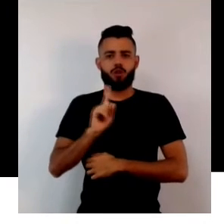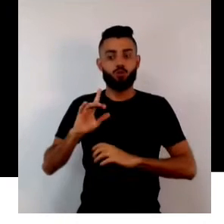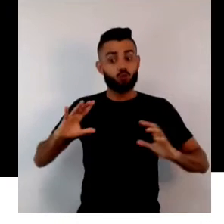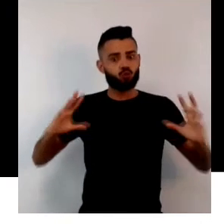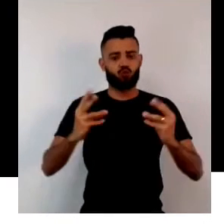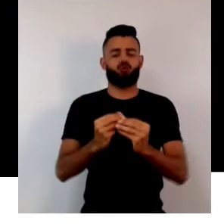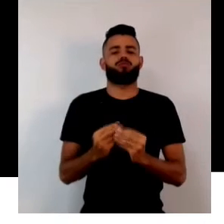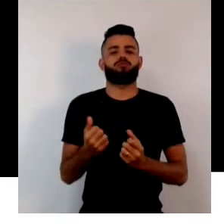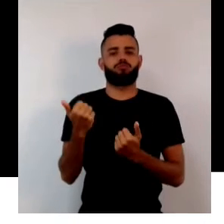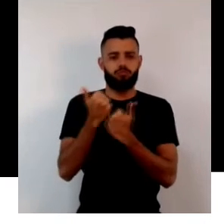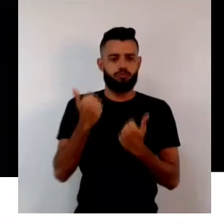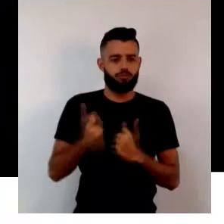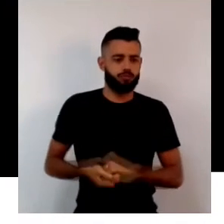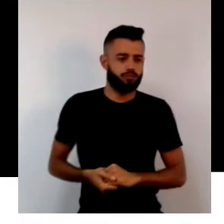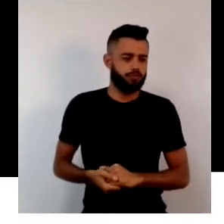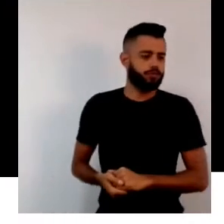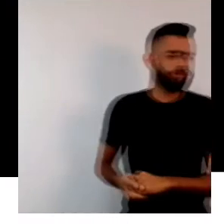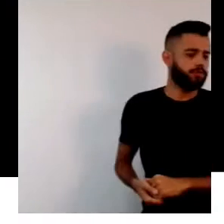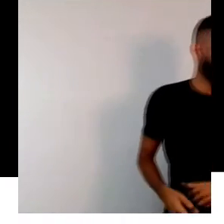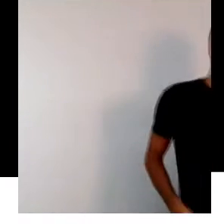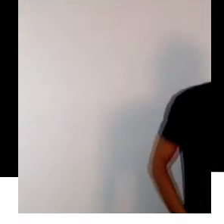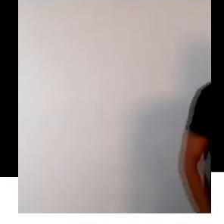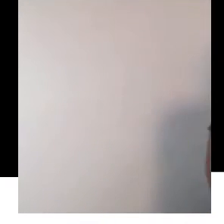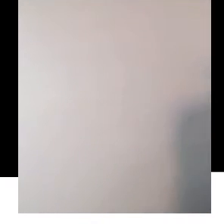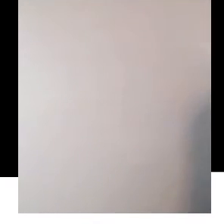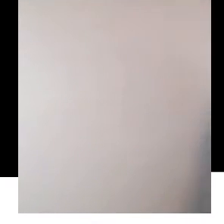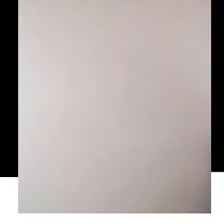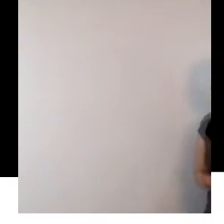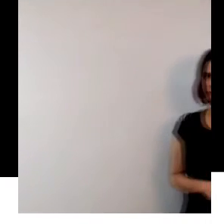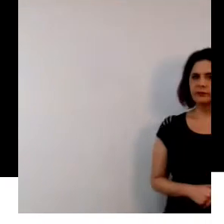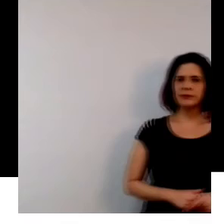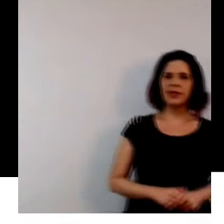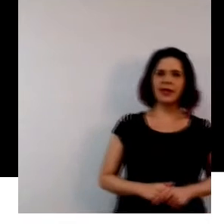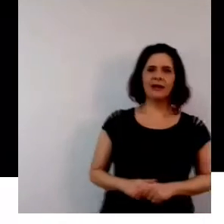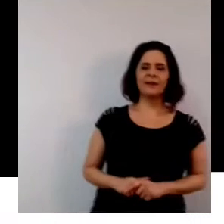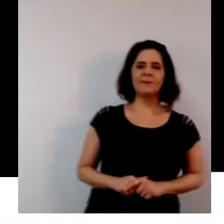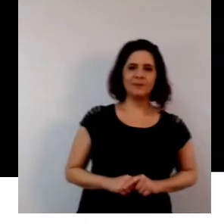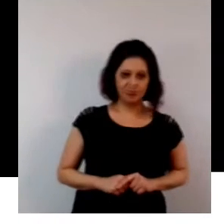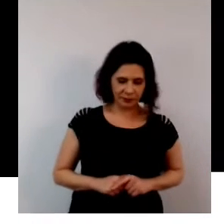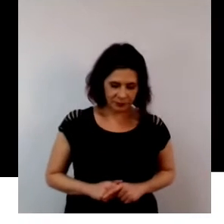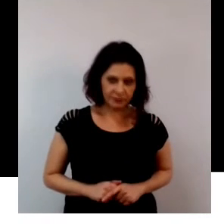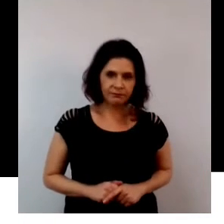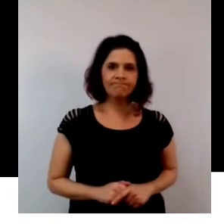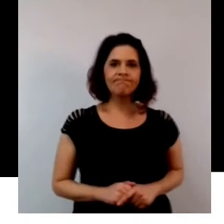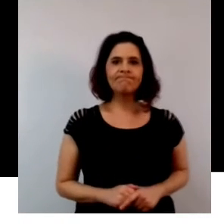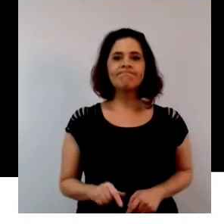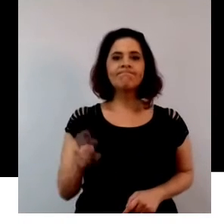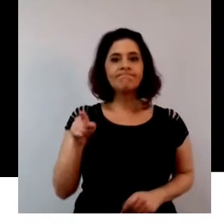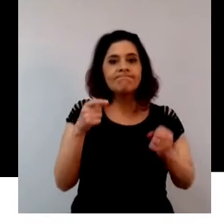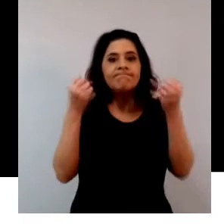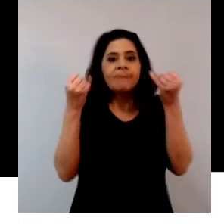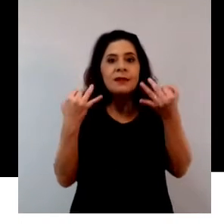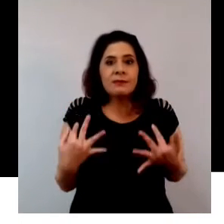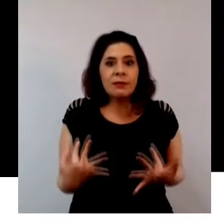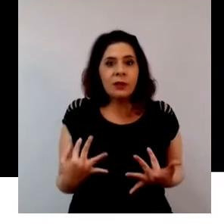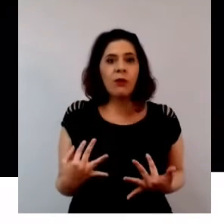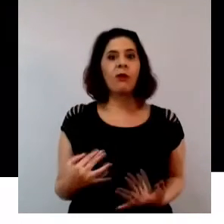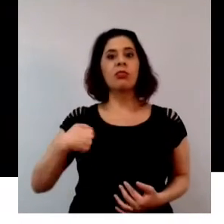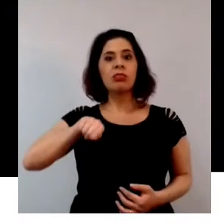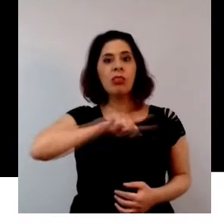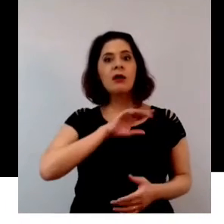Muito bom. Como você falou, Jaqueline, a gente realmente está num cenário diferente, né? Num cenário de